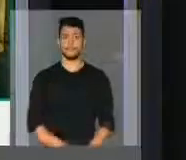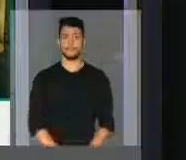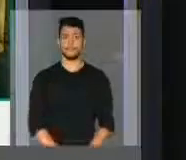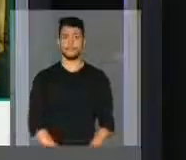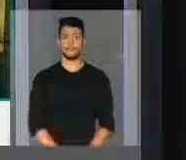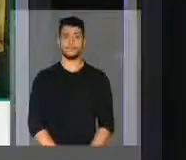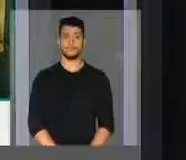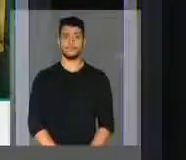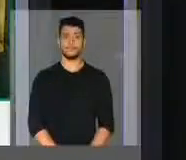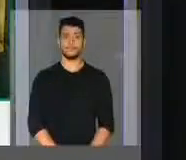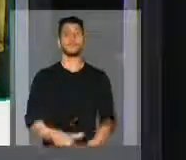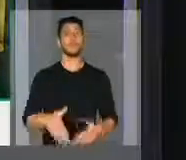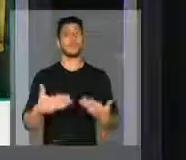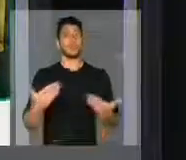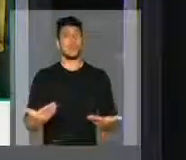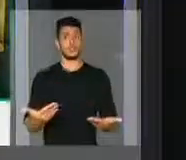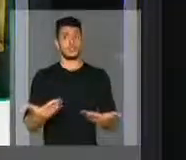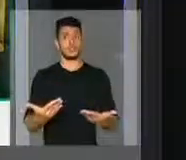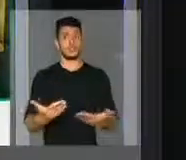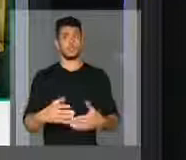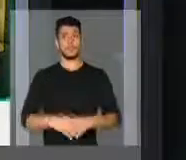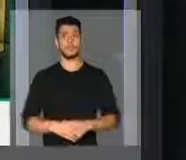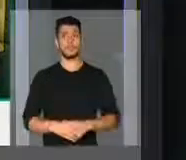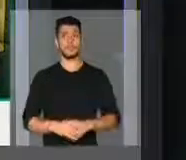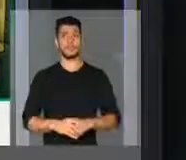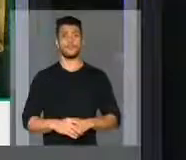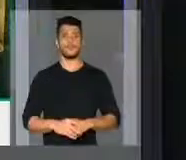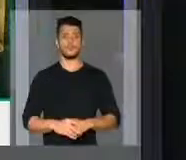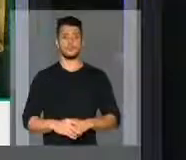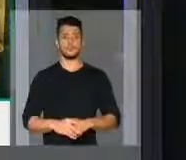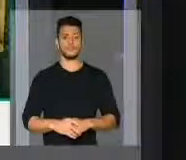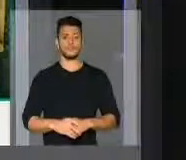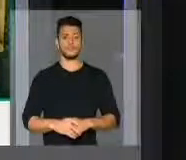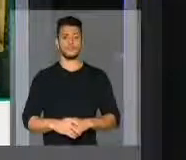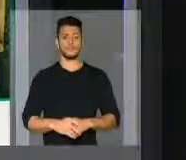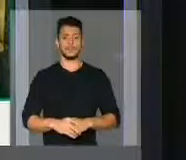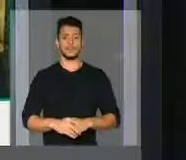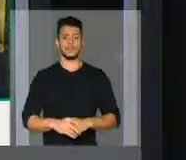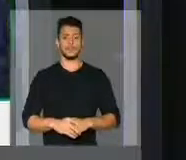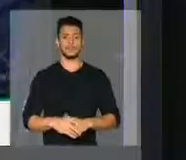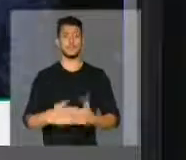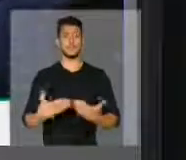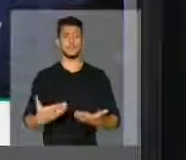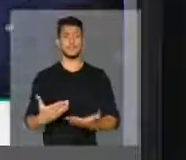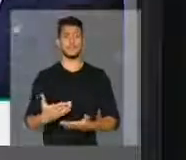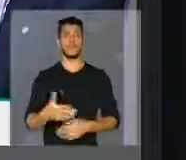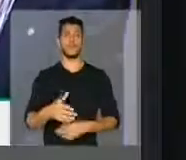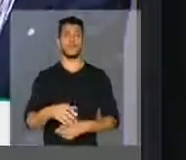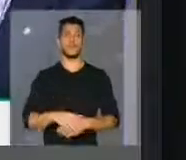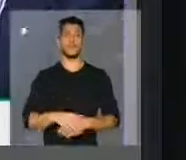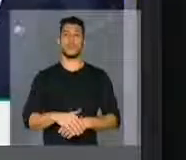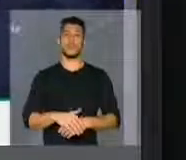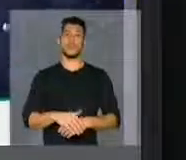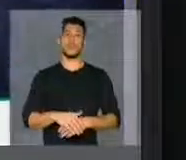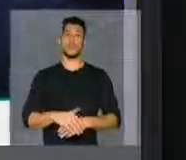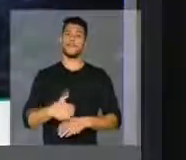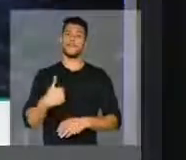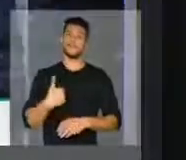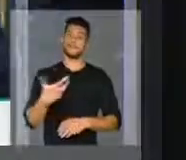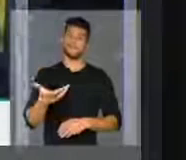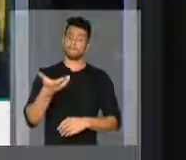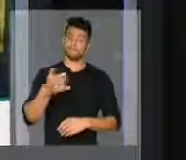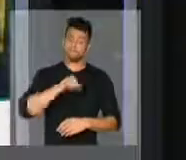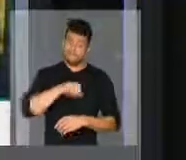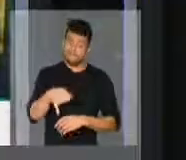Deputado Mauro Pereira, por favor. Meu amigo deputado Alberto Fraga, eu gostaria de dizer que